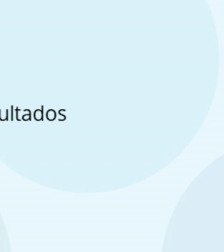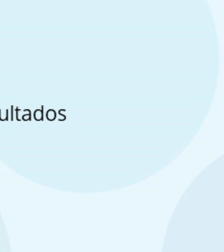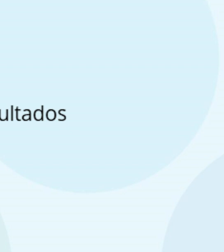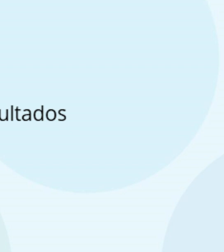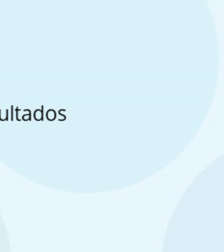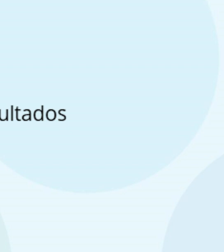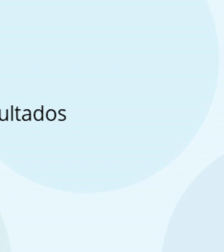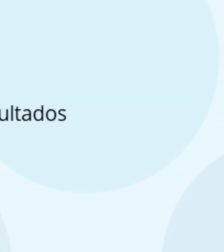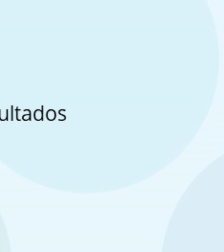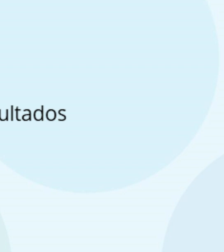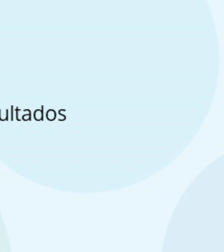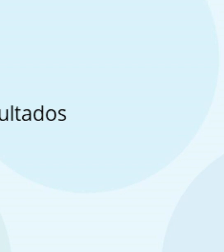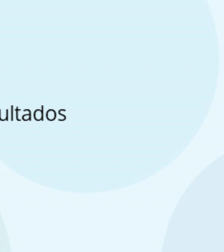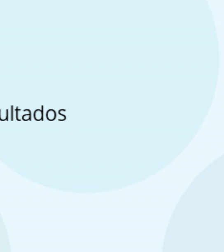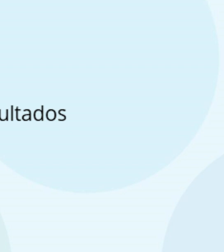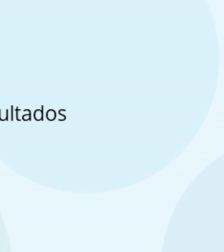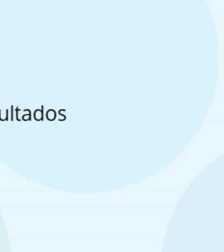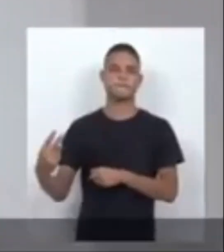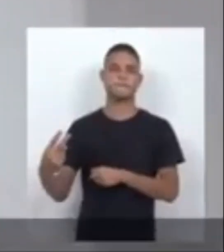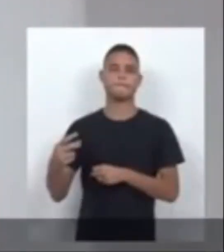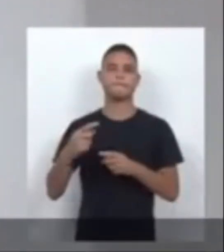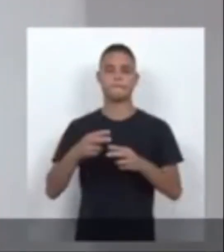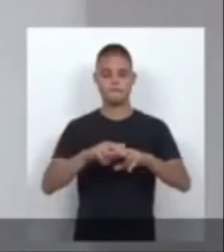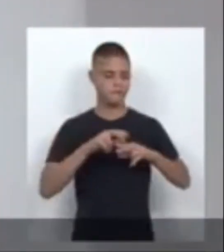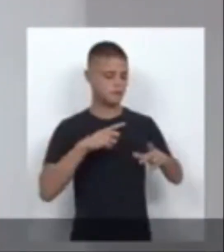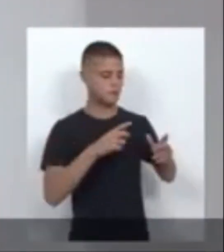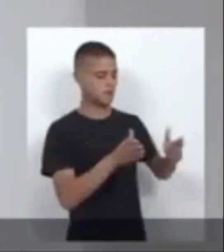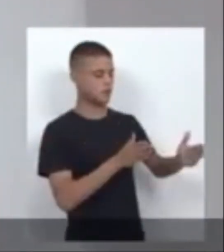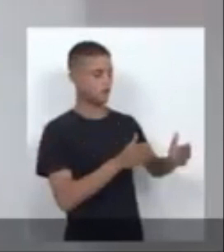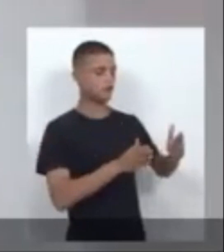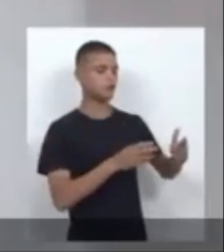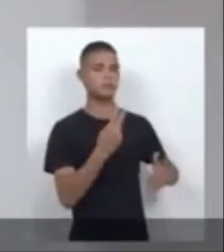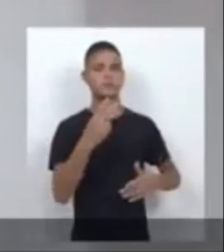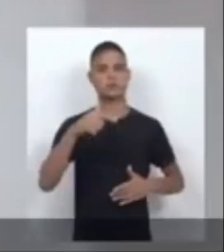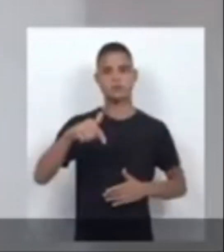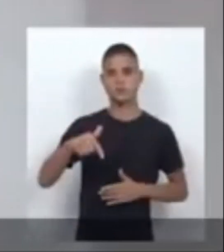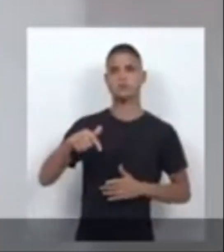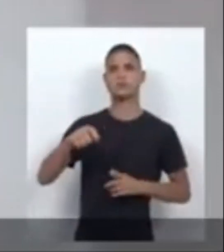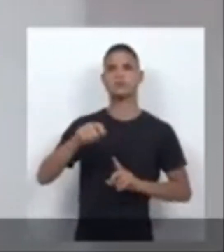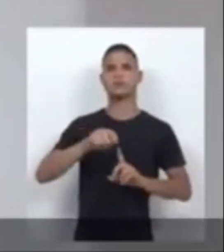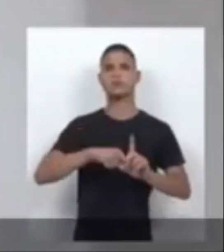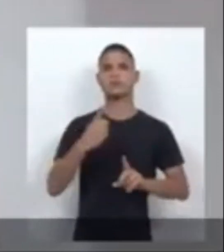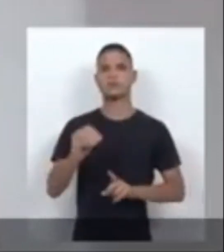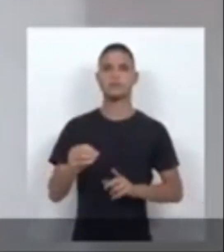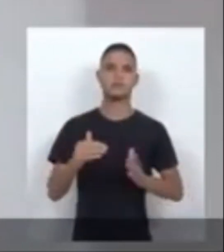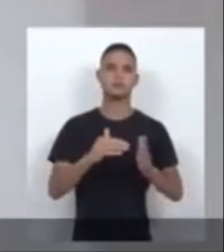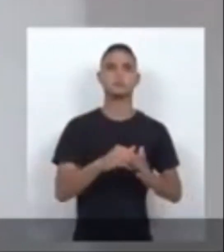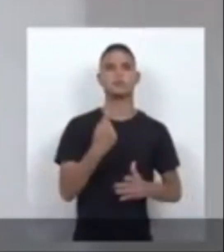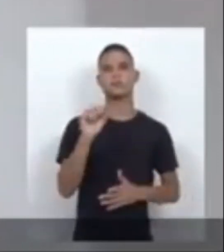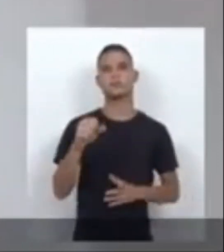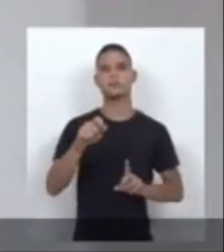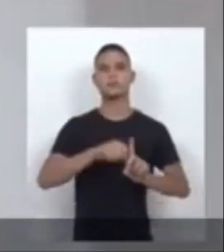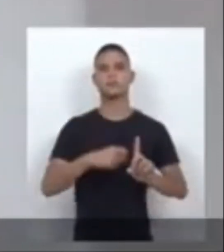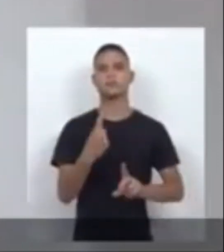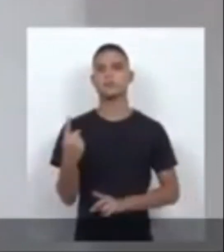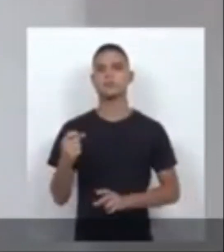ano de 2022. Por isso que a gente coloca esse período, então, de 27/10 até 18/11/2021. Então, quais